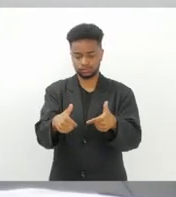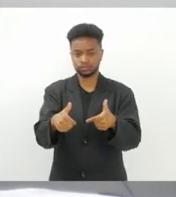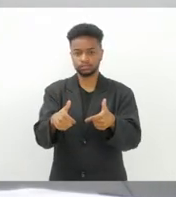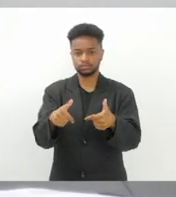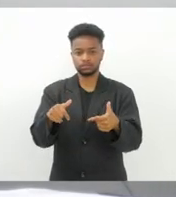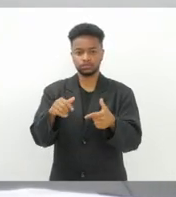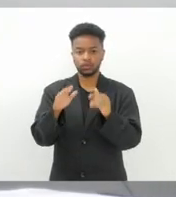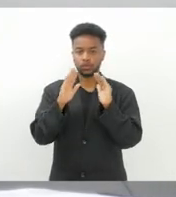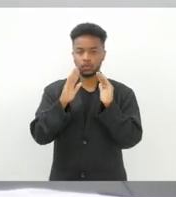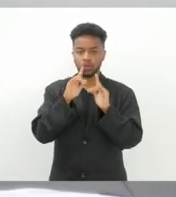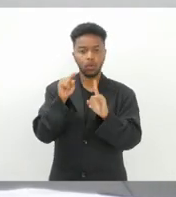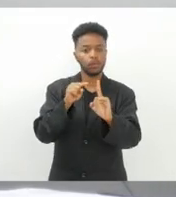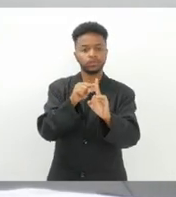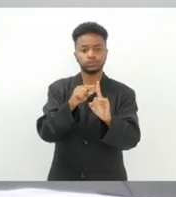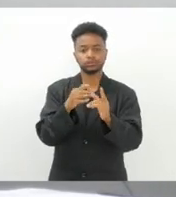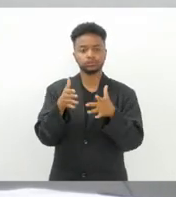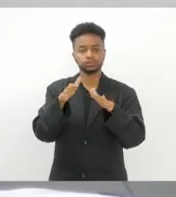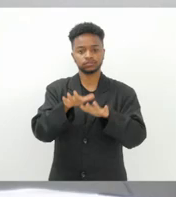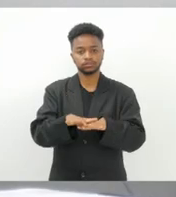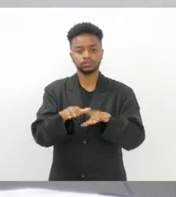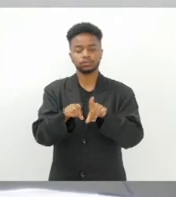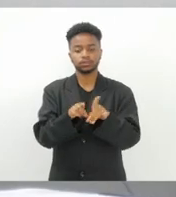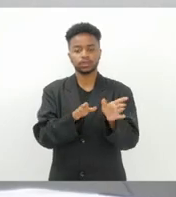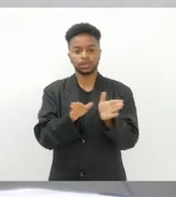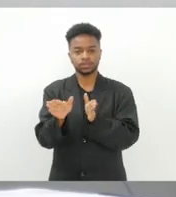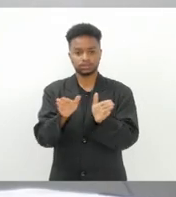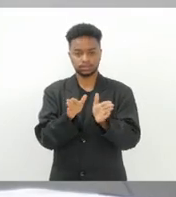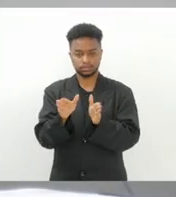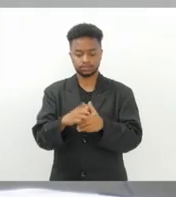pela inclusão e pela acessibilidade.